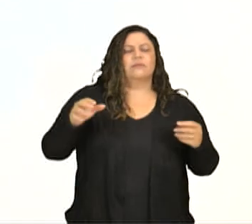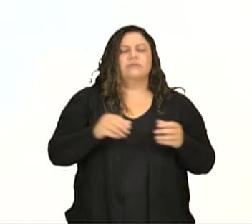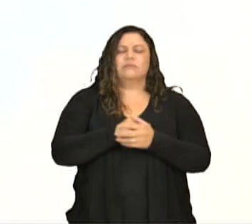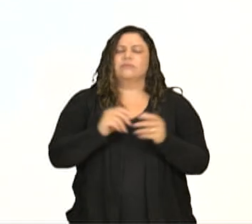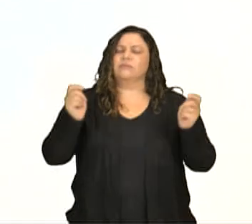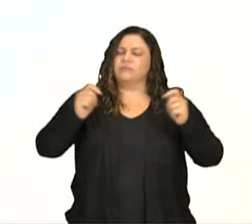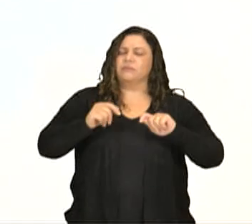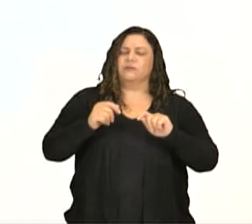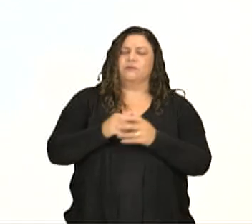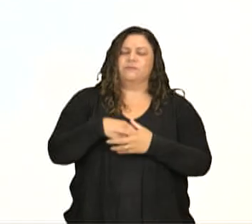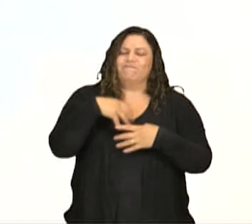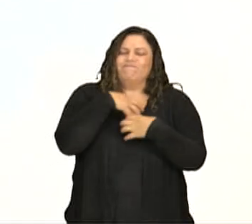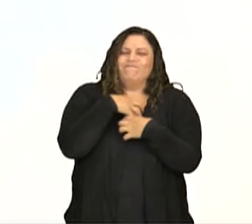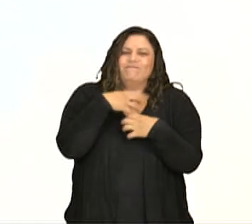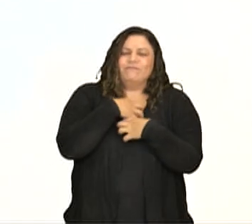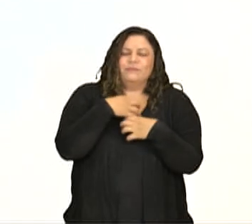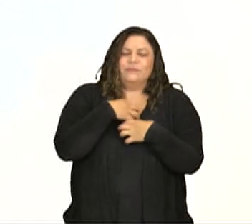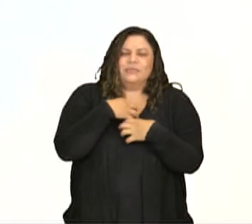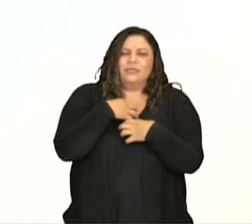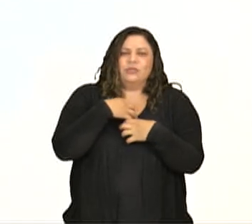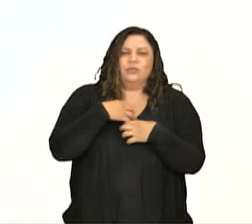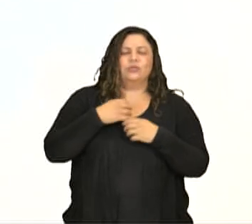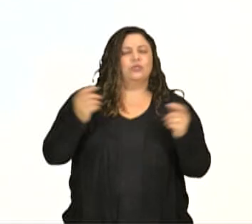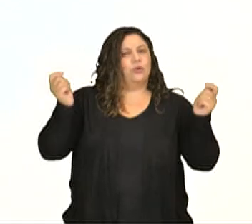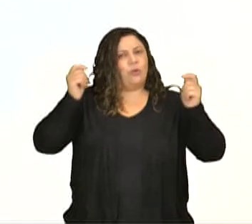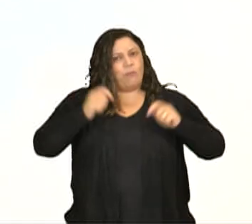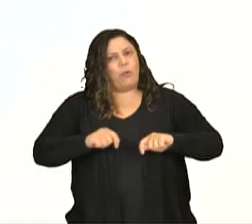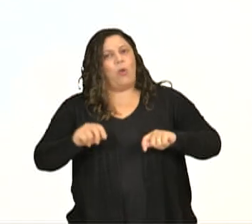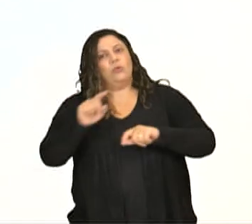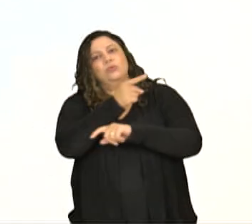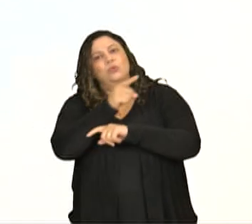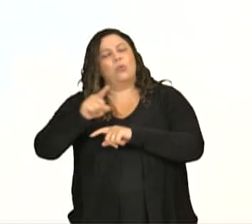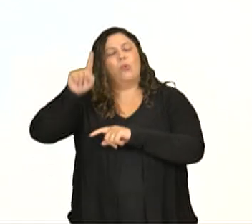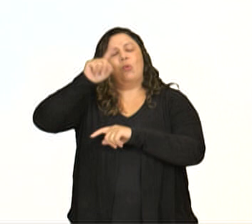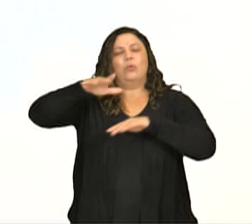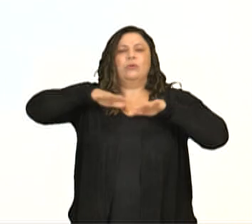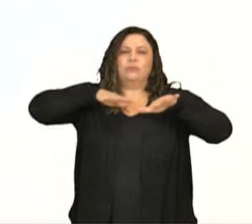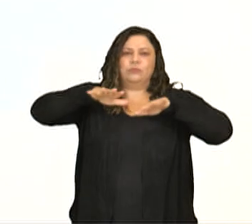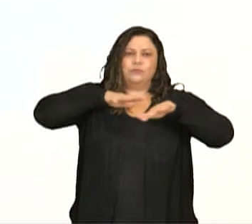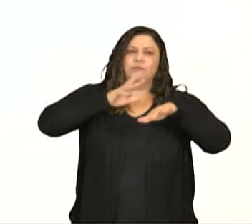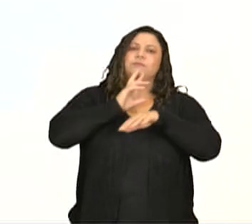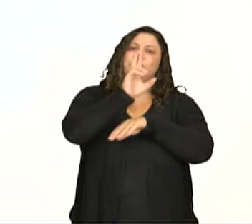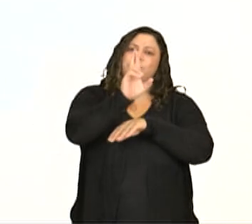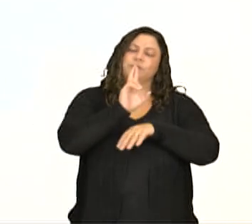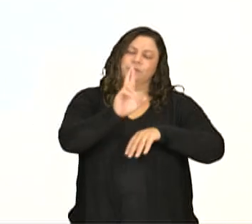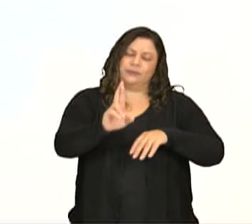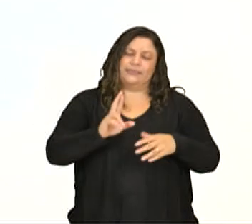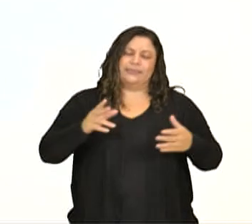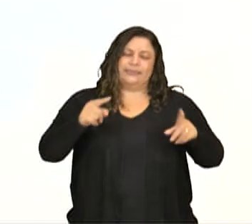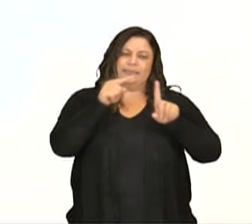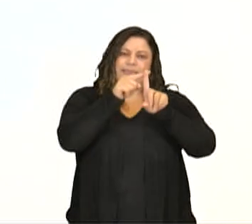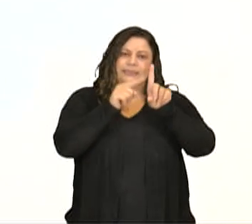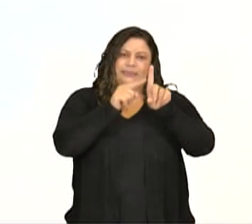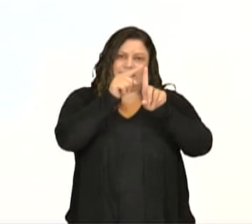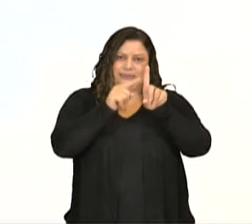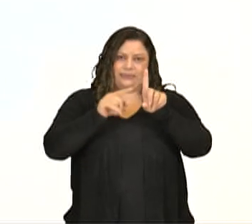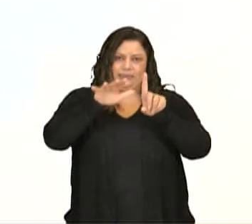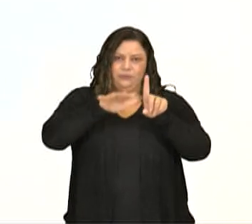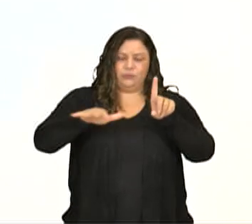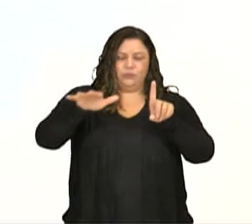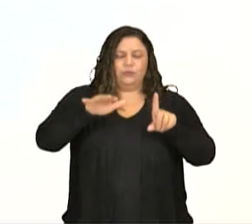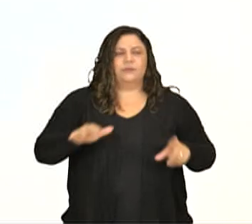a estímulos, e podem ser ou não também dotados de movimento para responder a esse tipo de estímulo do